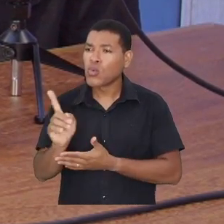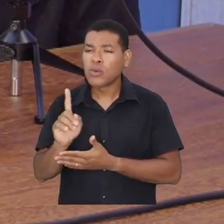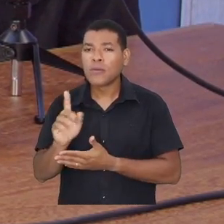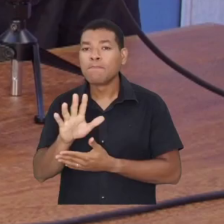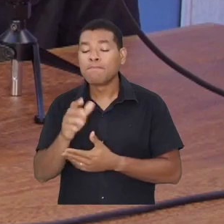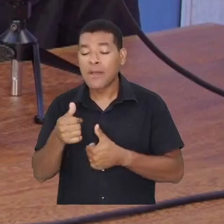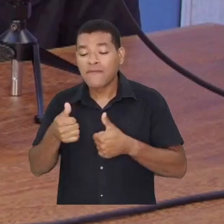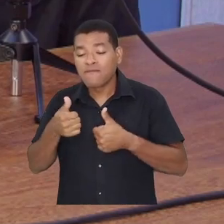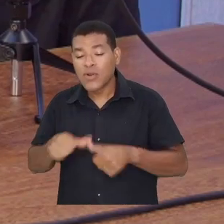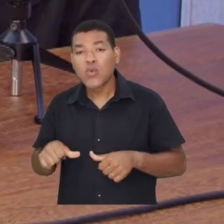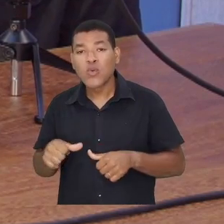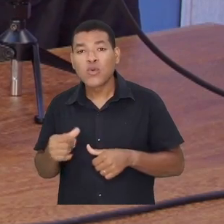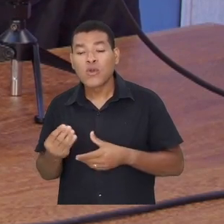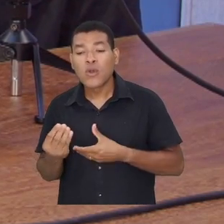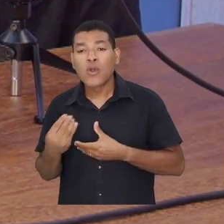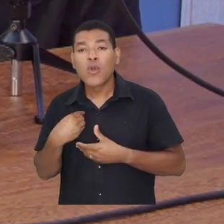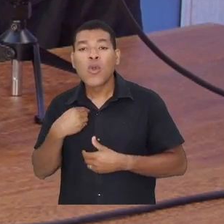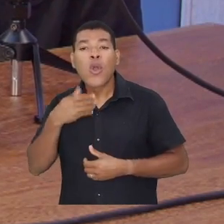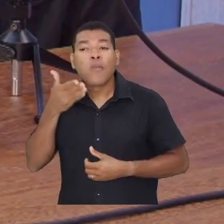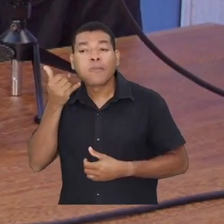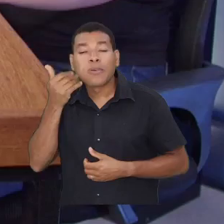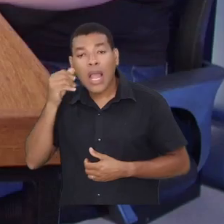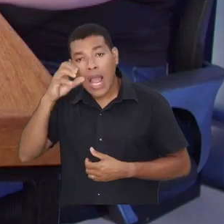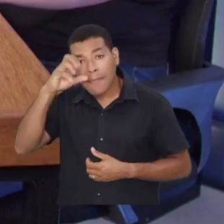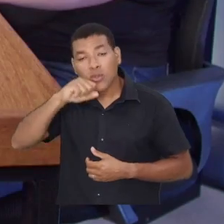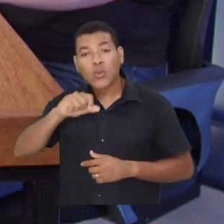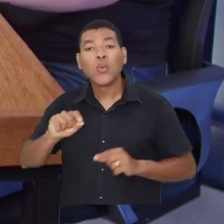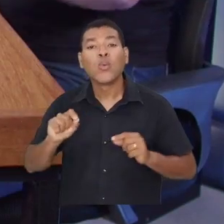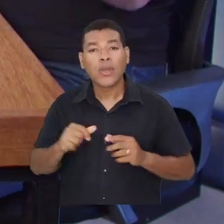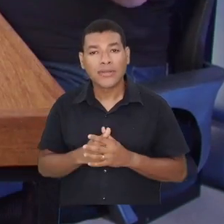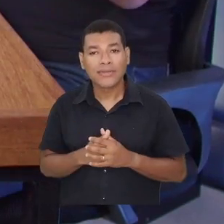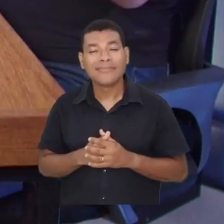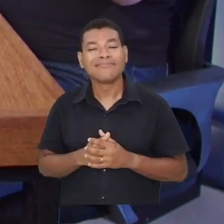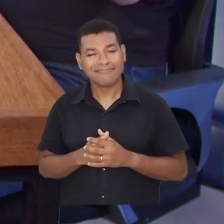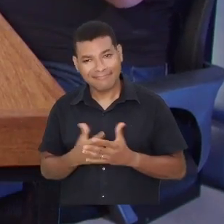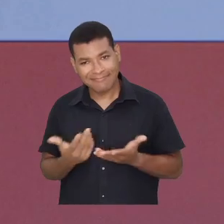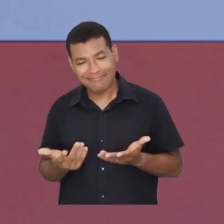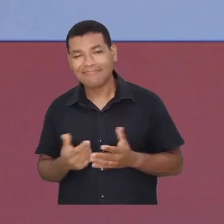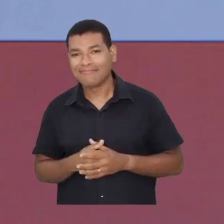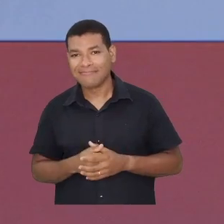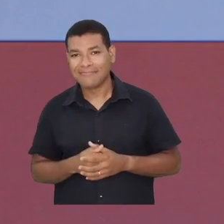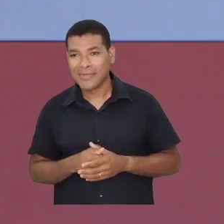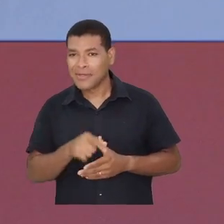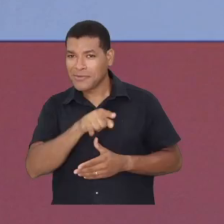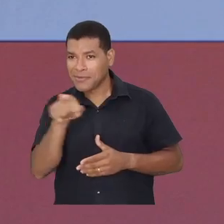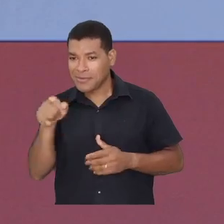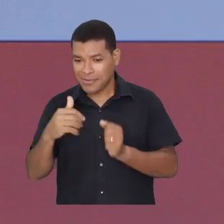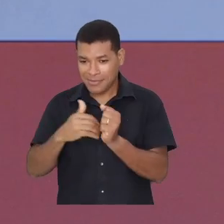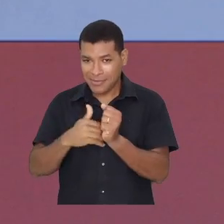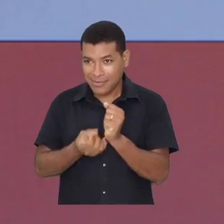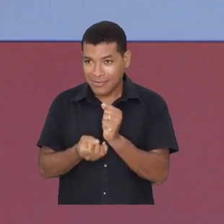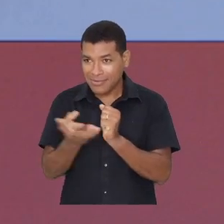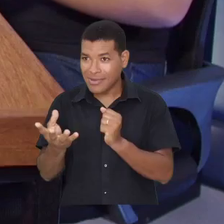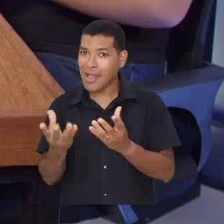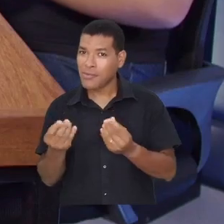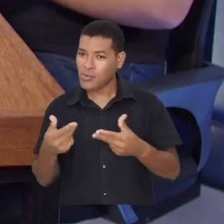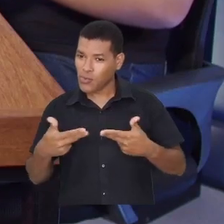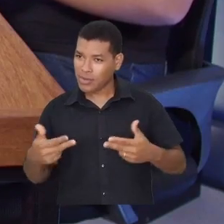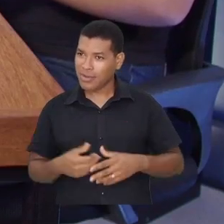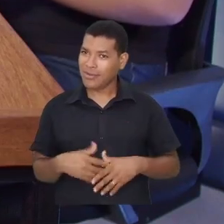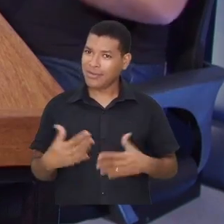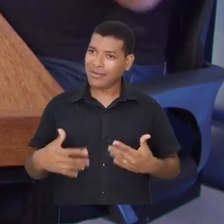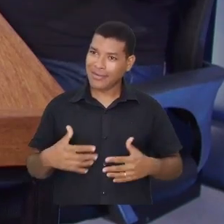ficou? Né? O que que fica de aprendizado, né? Exatamente. Maravilhoso. Tinha até... Vocês estão dando muito spoiler, vocês estão com meu roteiro na mão,